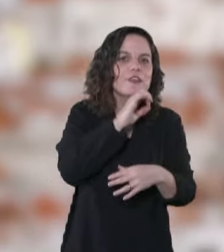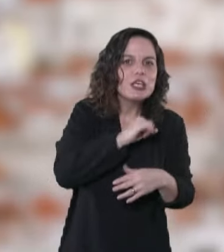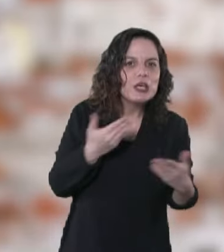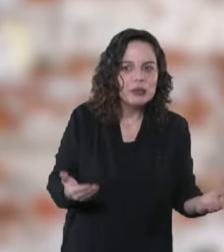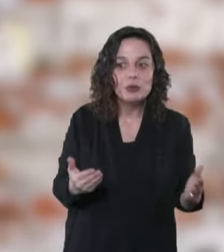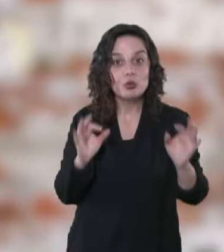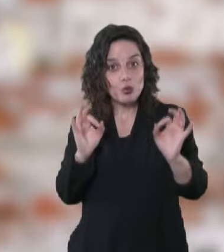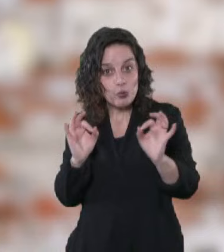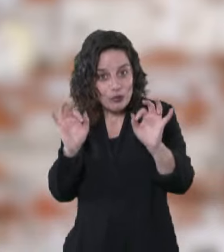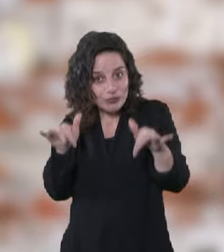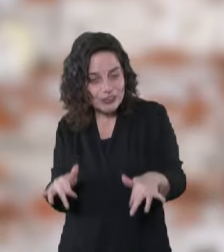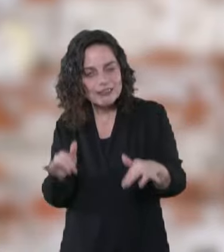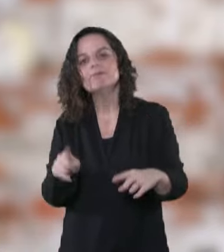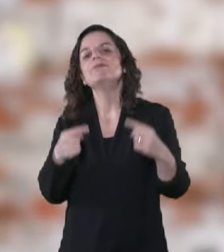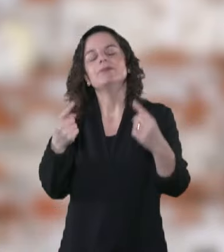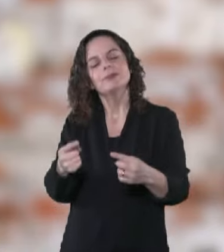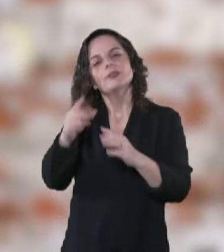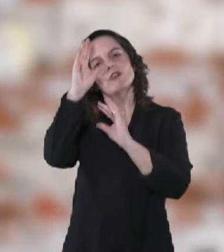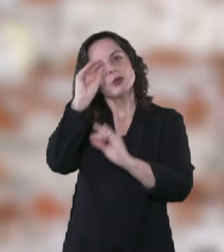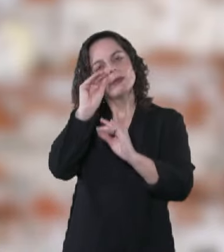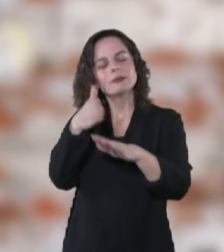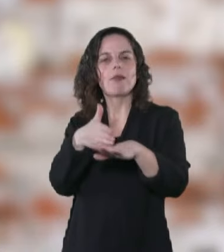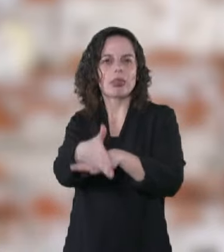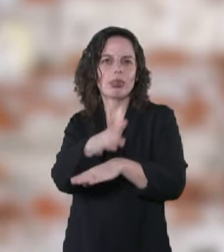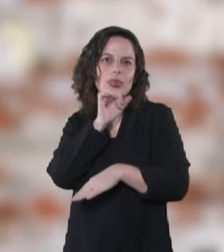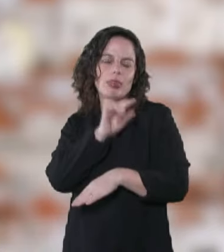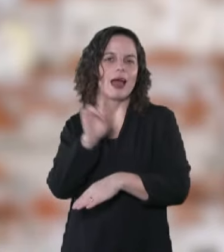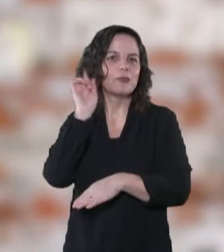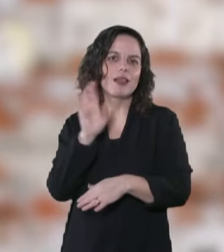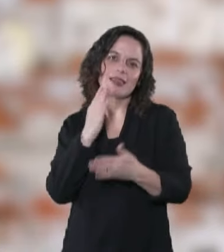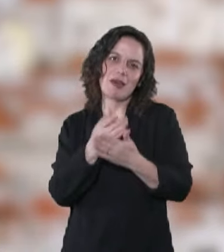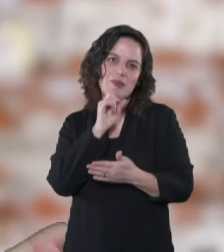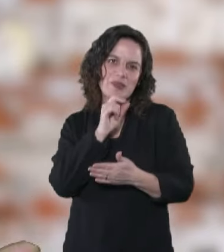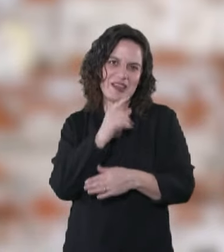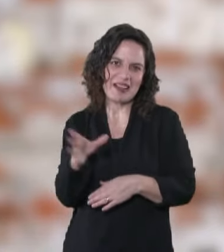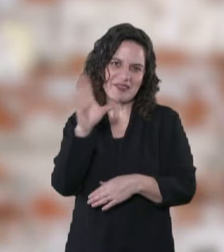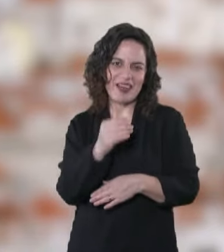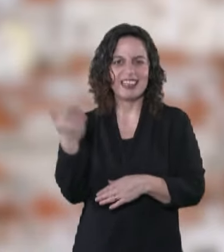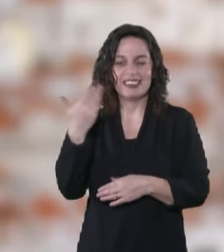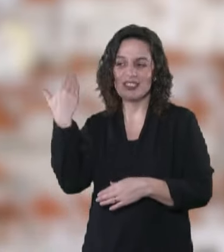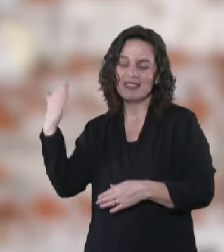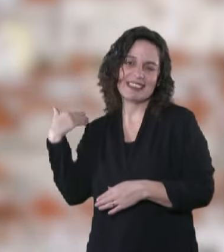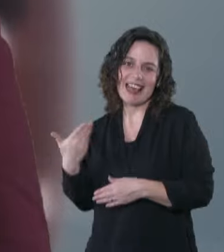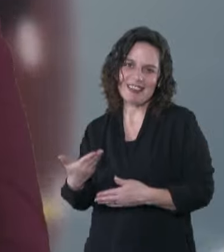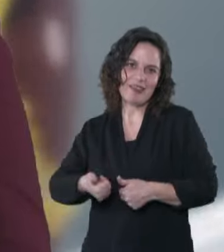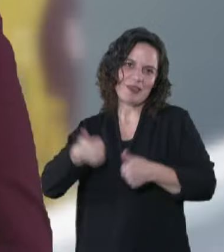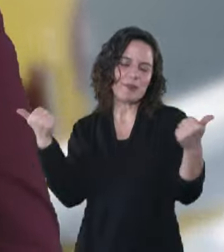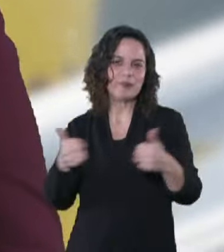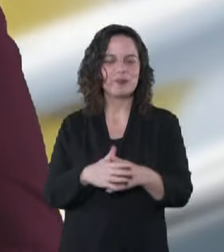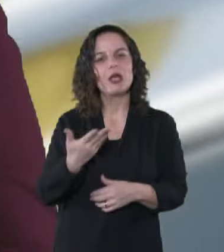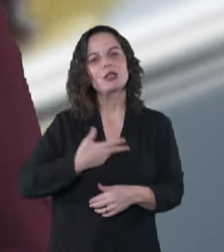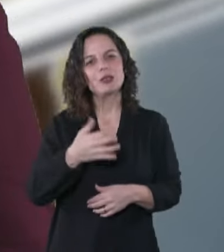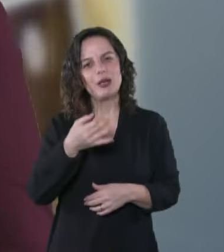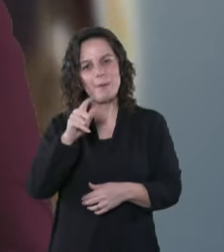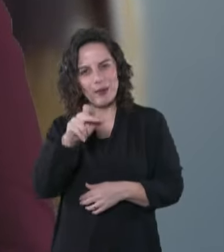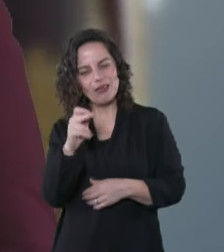de poderem aceder às formações. E isso é extremamente importante e dá-lhes muito mais oportunidades do que tinham no passado. Obrigada, doutora